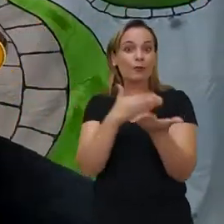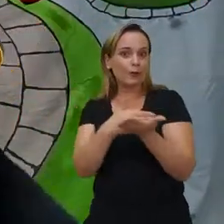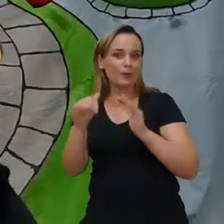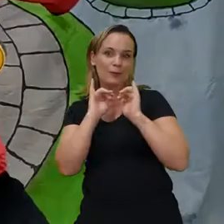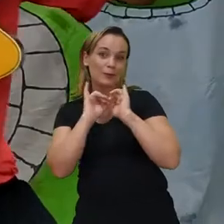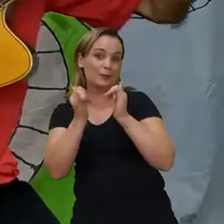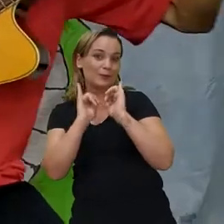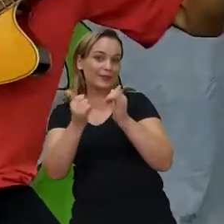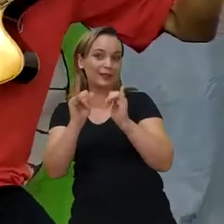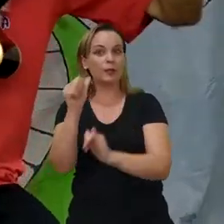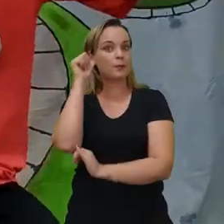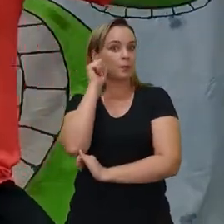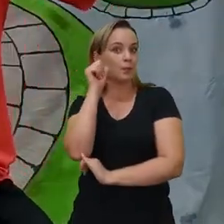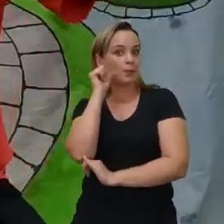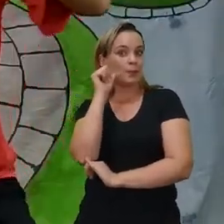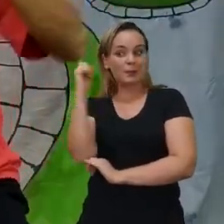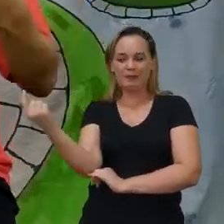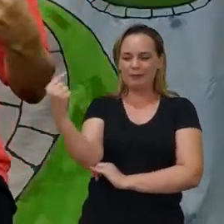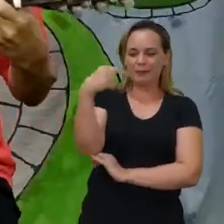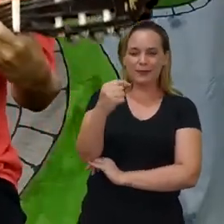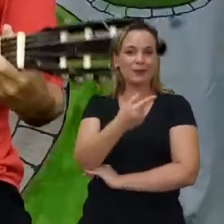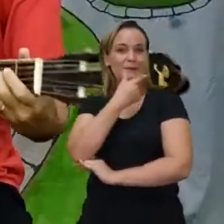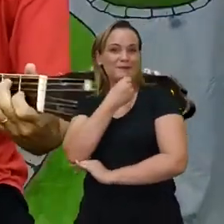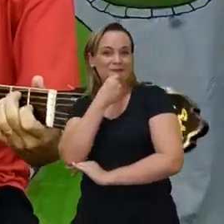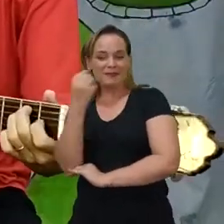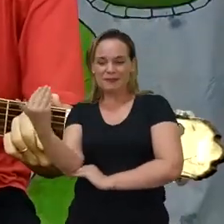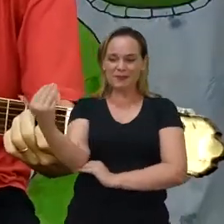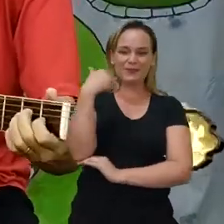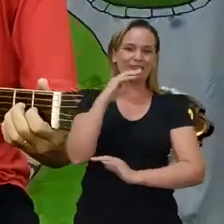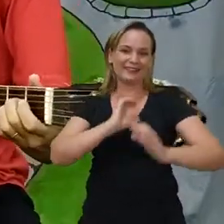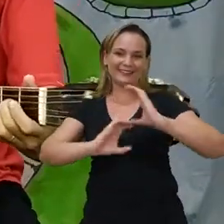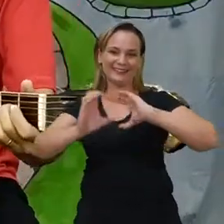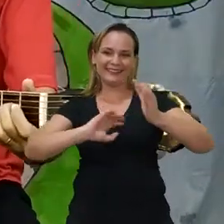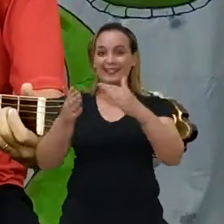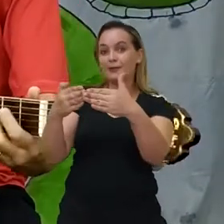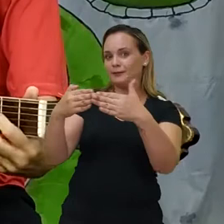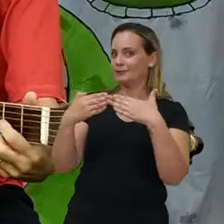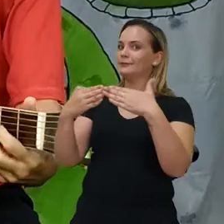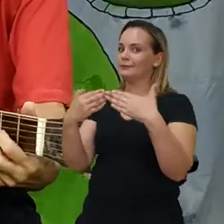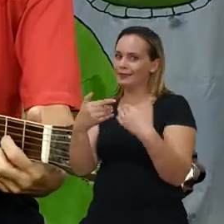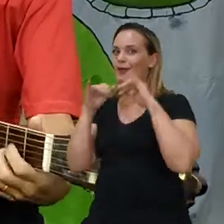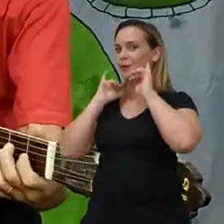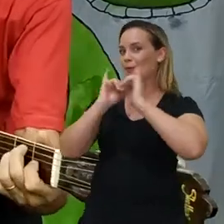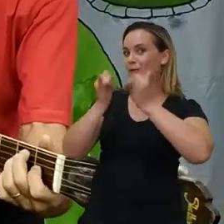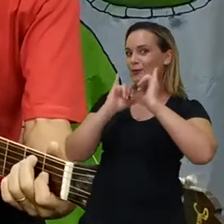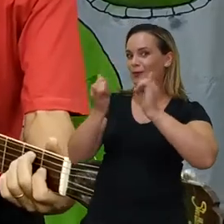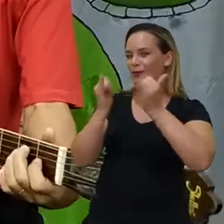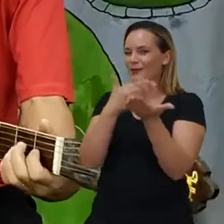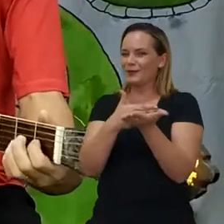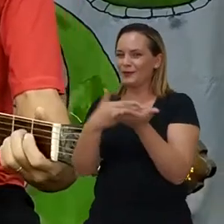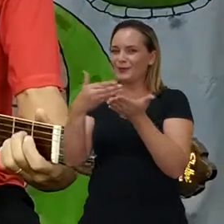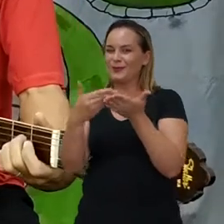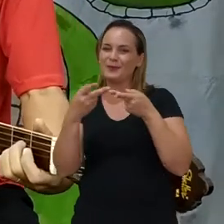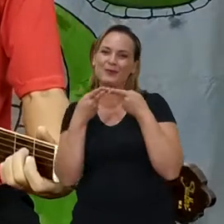contar. Menina, estou aqui, menina, vem cantar. Licença, uma história vou